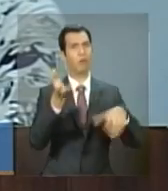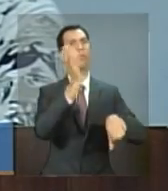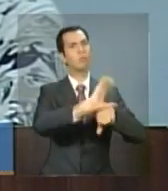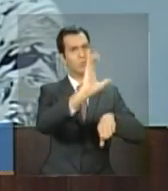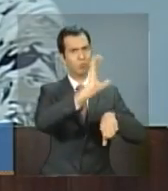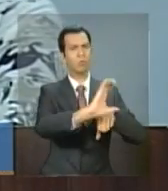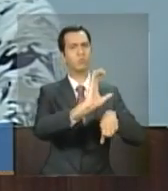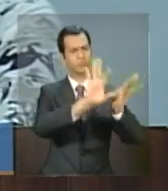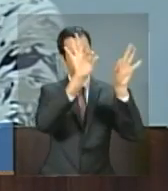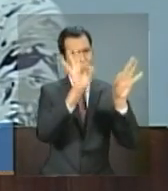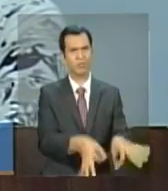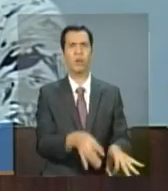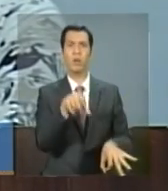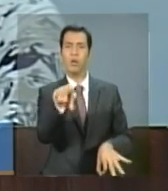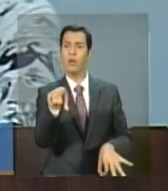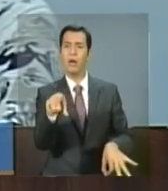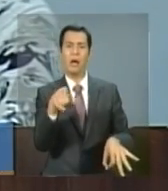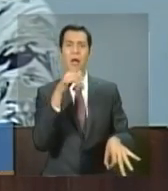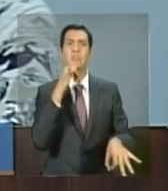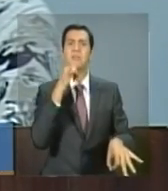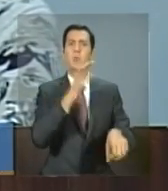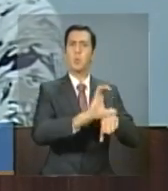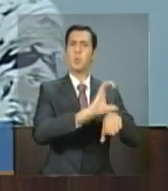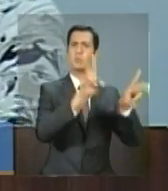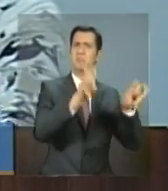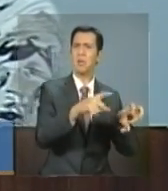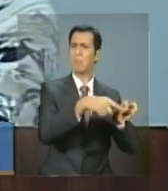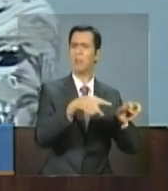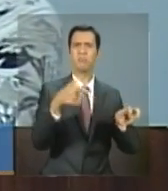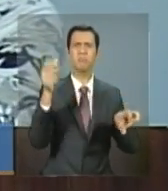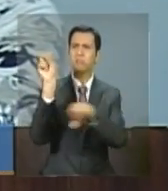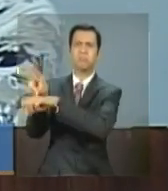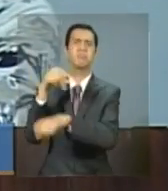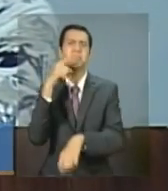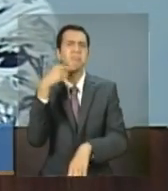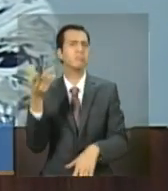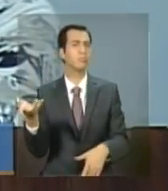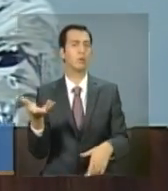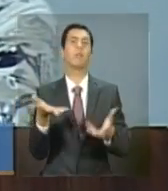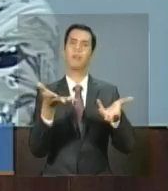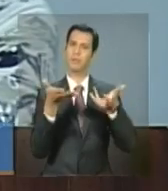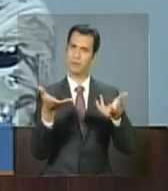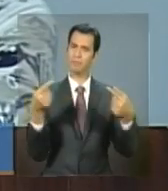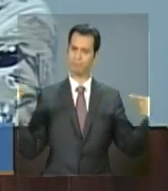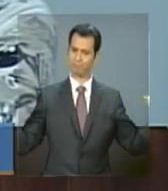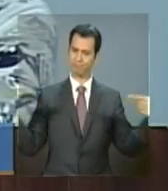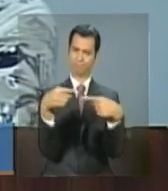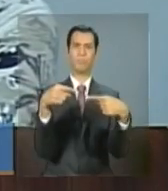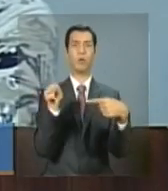um profissional se não existe emprego para aquela área. Então, a ideia é casar intermediação,